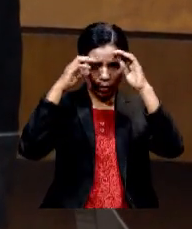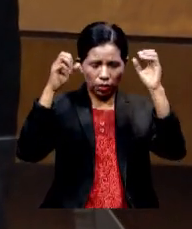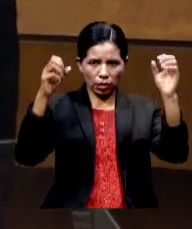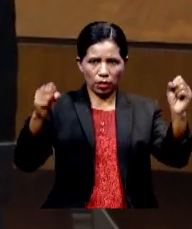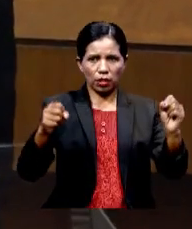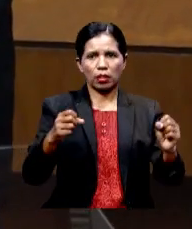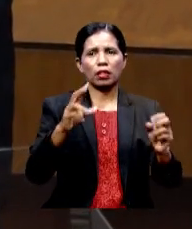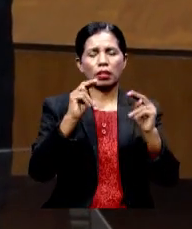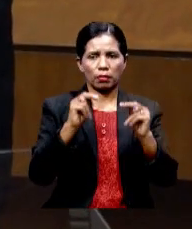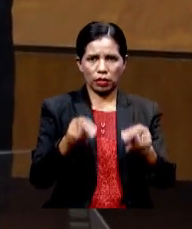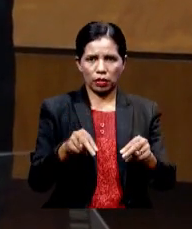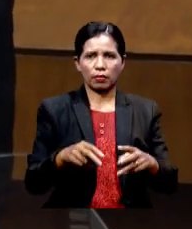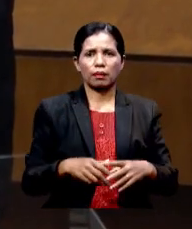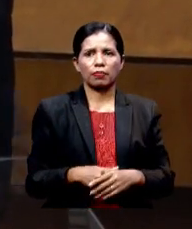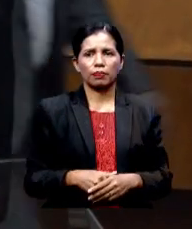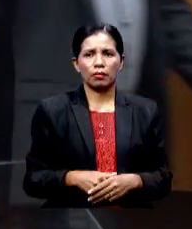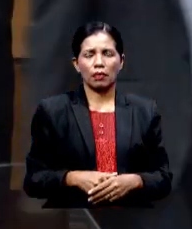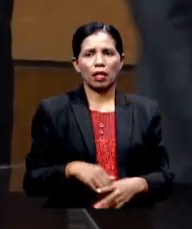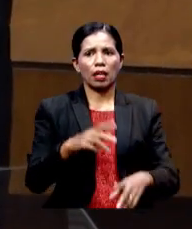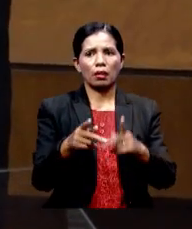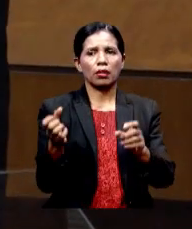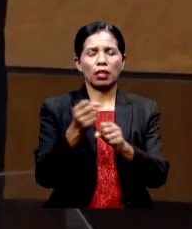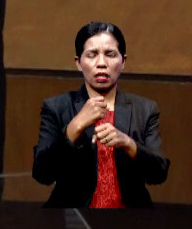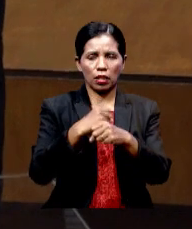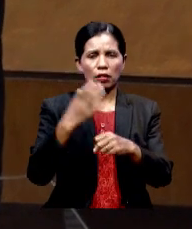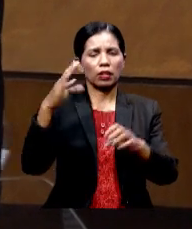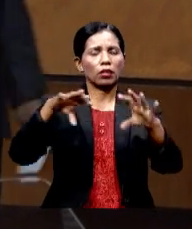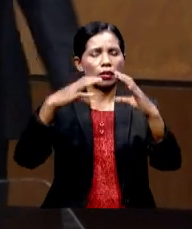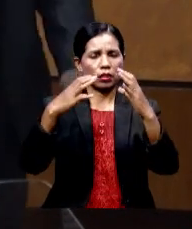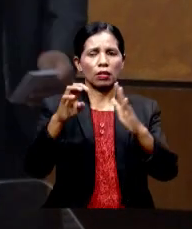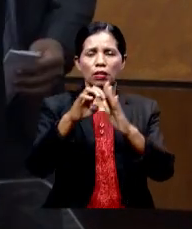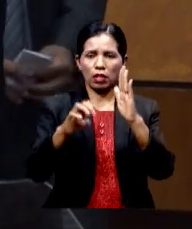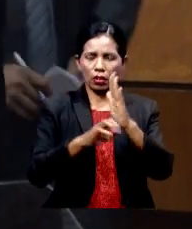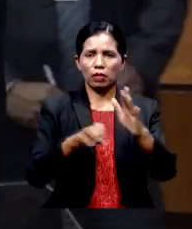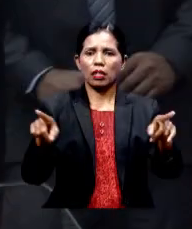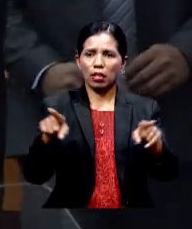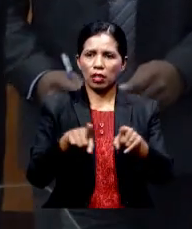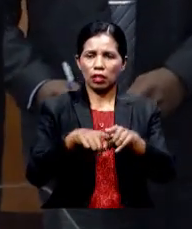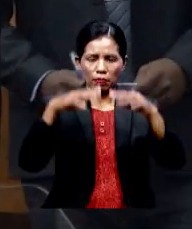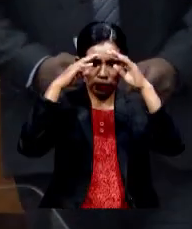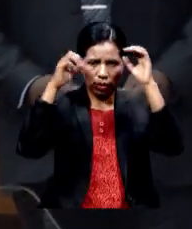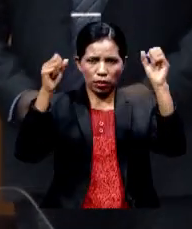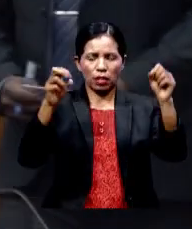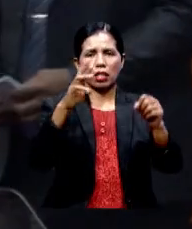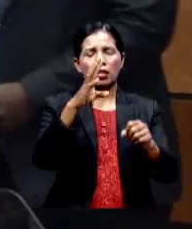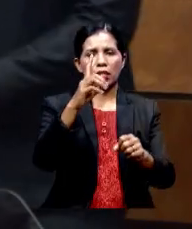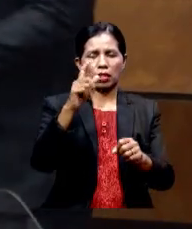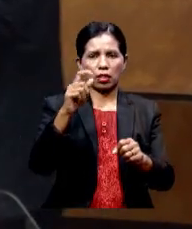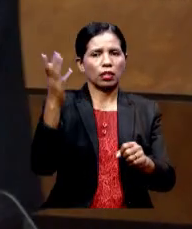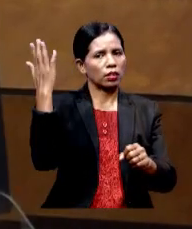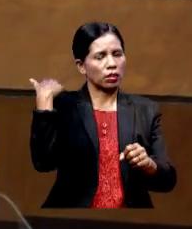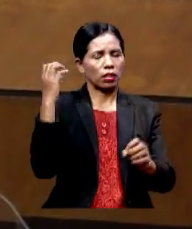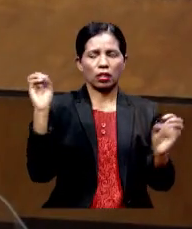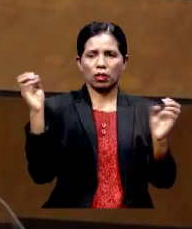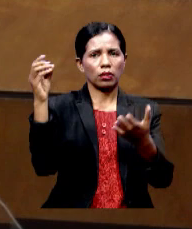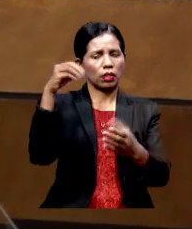ni rasi preside. Emasir nebe, hala parte e Conselho Estado ne macanesan, Presidente da República, sir nebe, laos